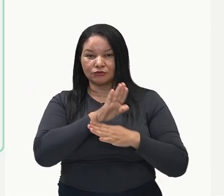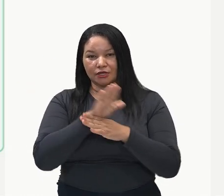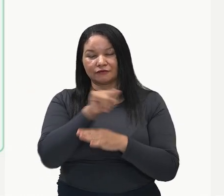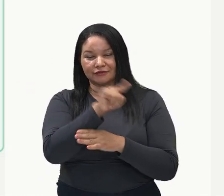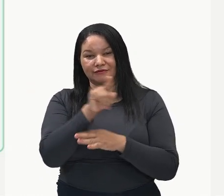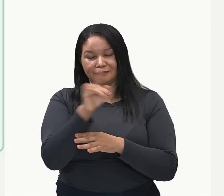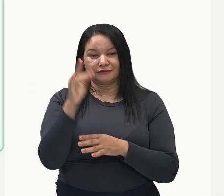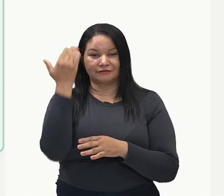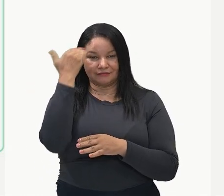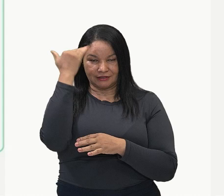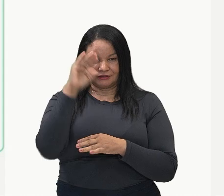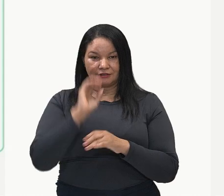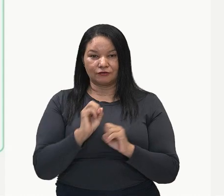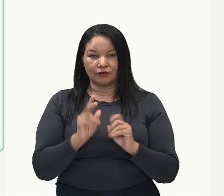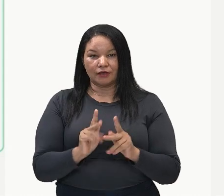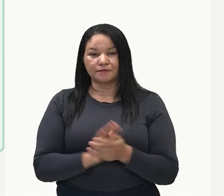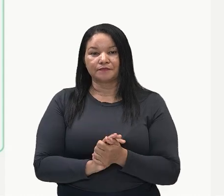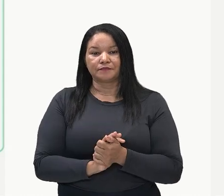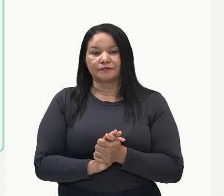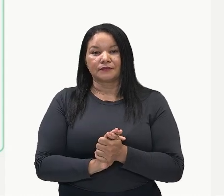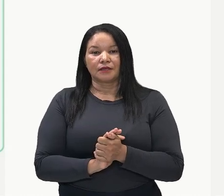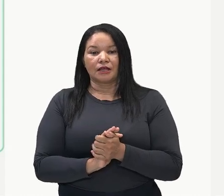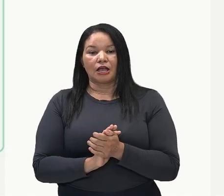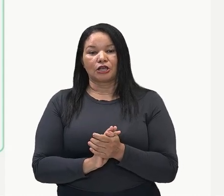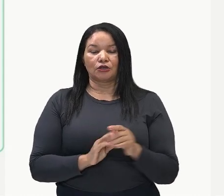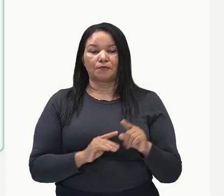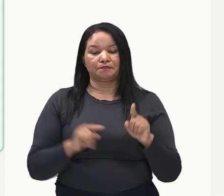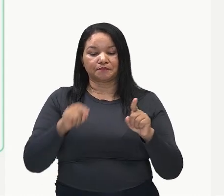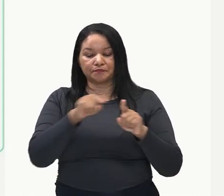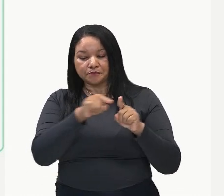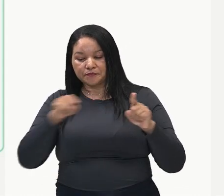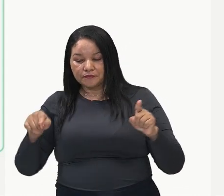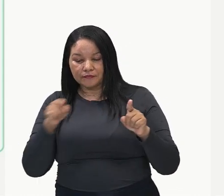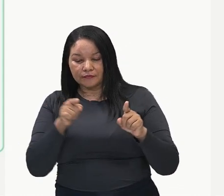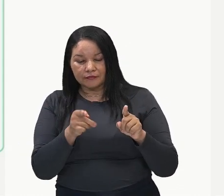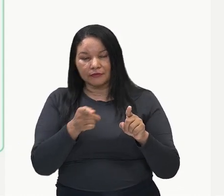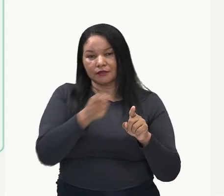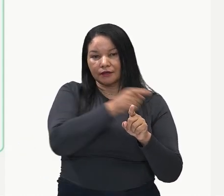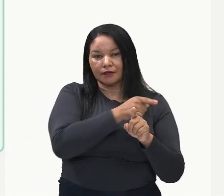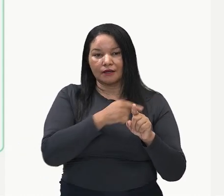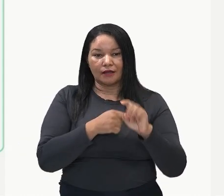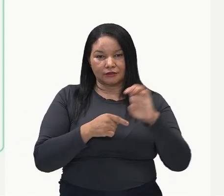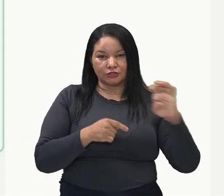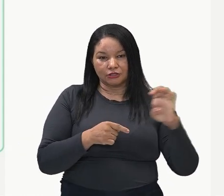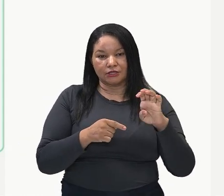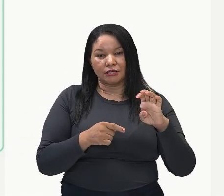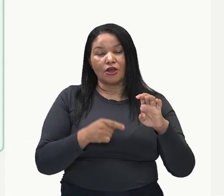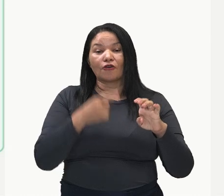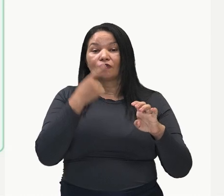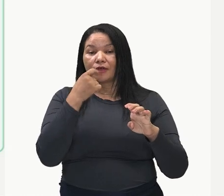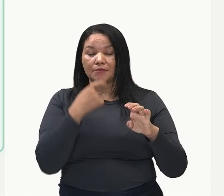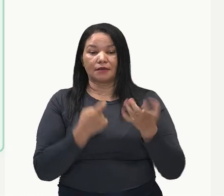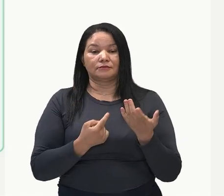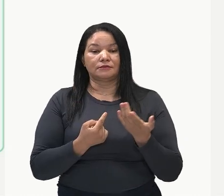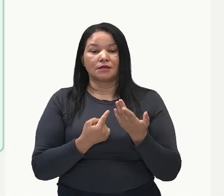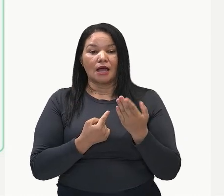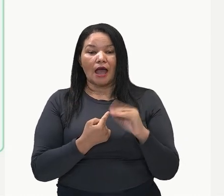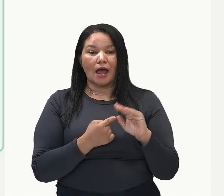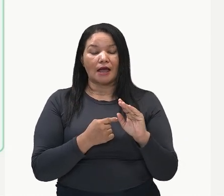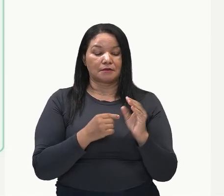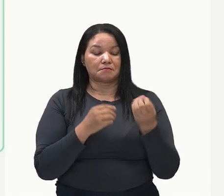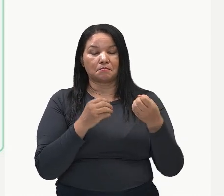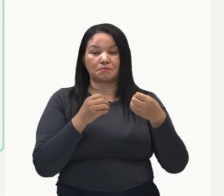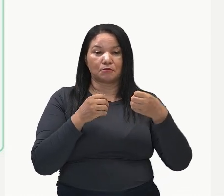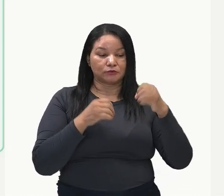compreensão. Para esse lado aqui avermelhado, meio amarelo, a gente tem quanto mais próximo do zero,